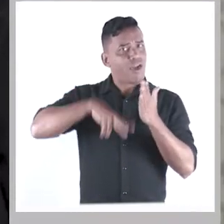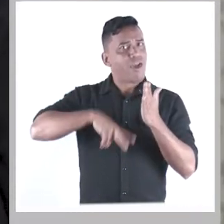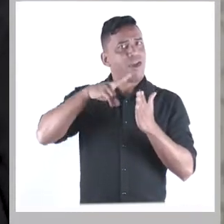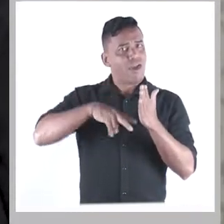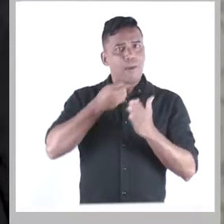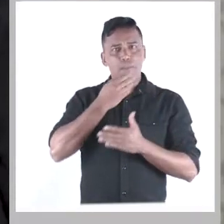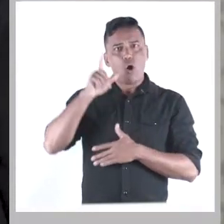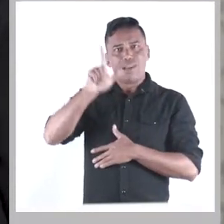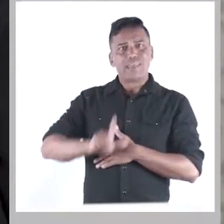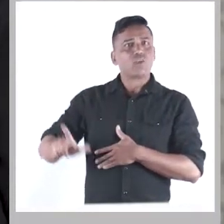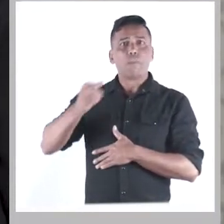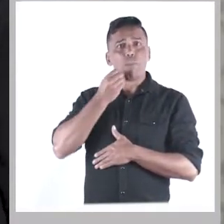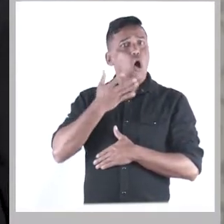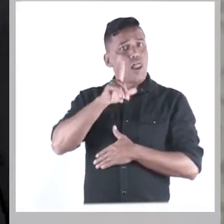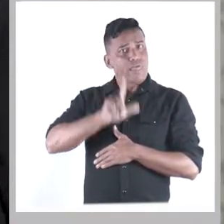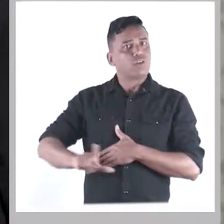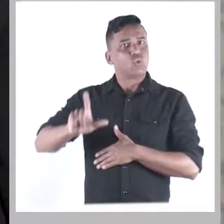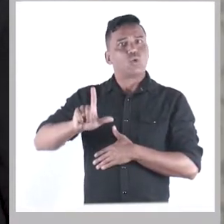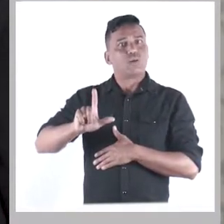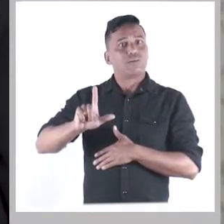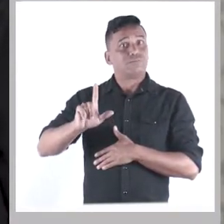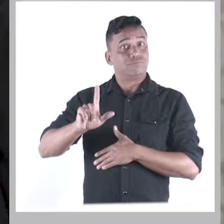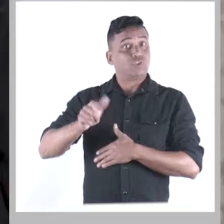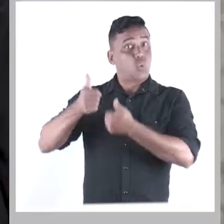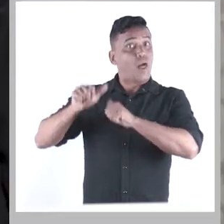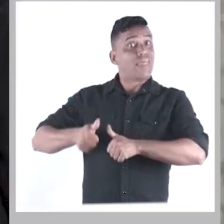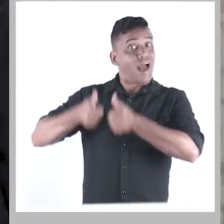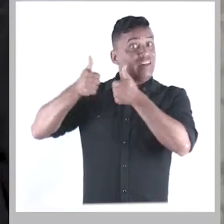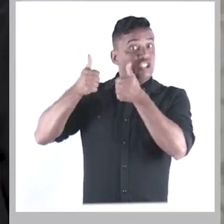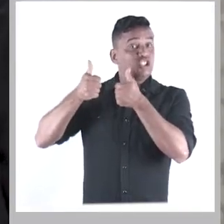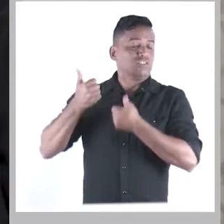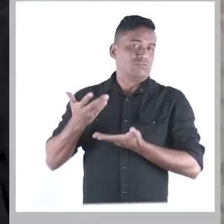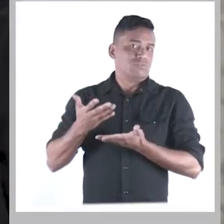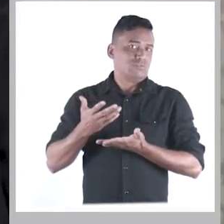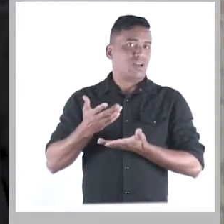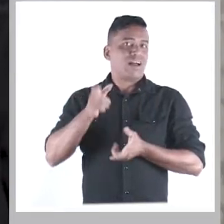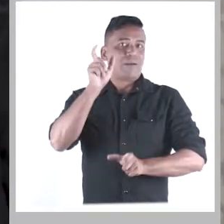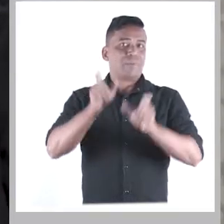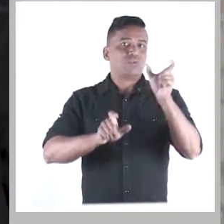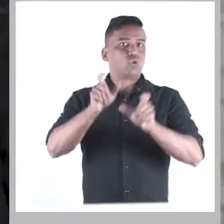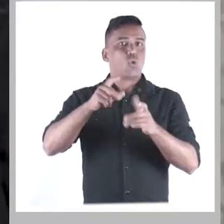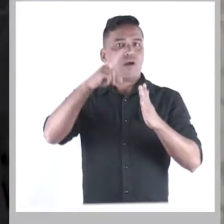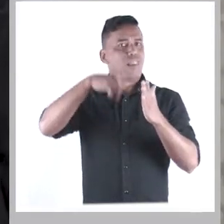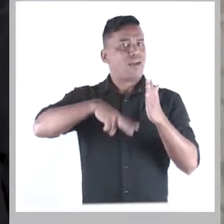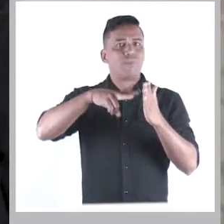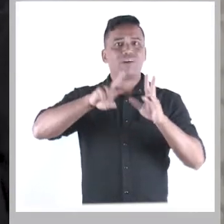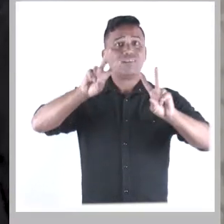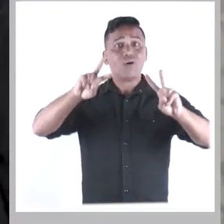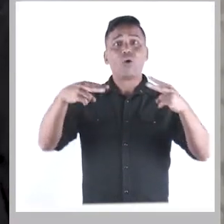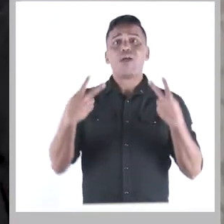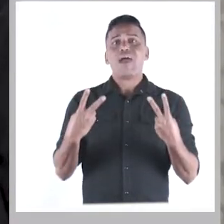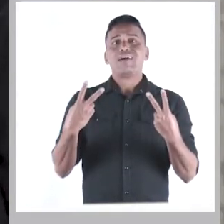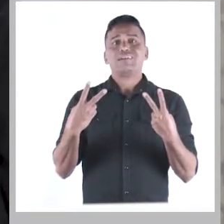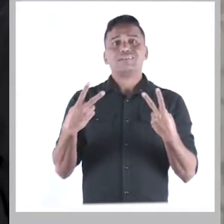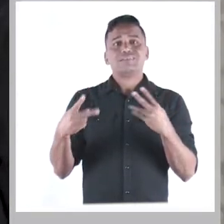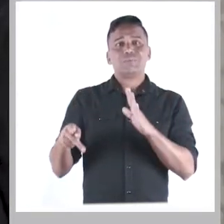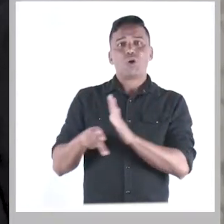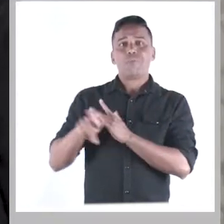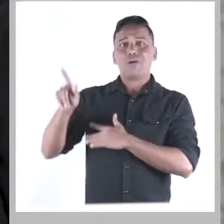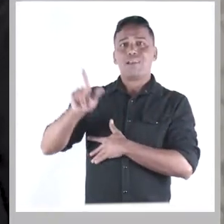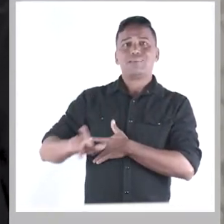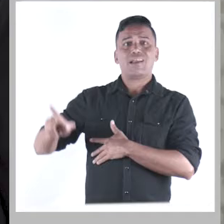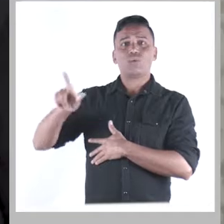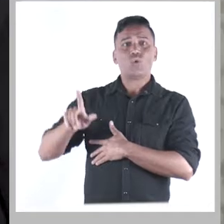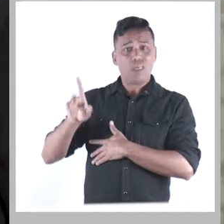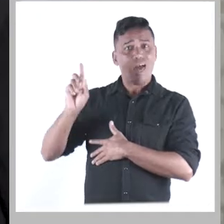gostam de ler, sim, as pessoas gostam de boa literatura. Só que as pessoas muita gente não lê porque não se